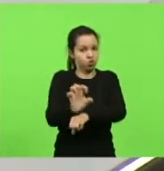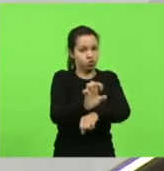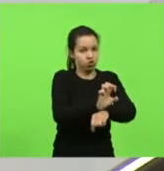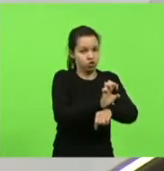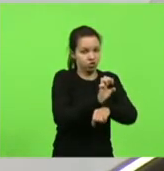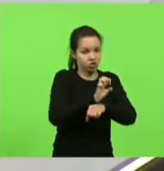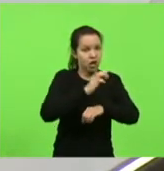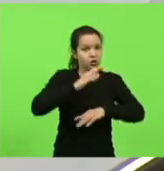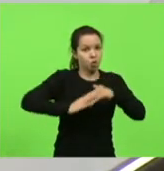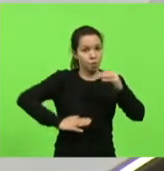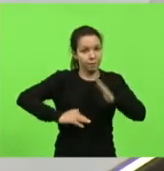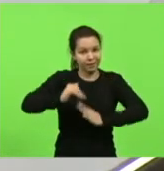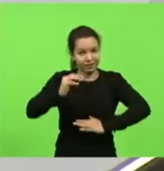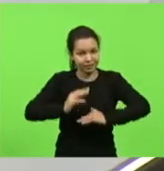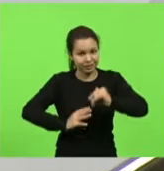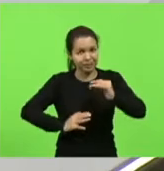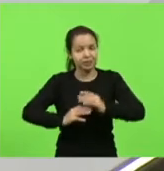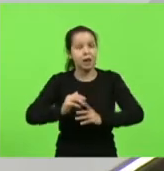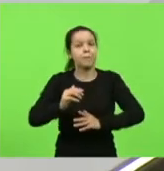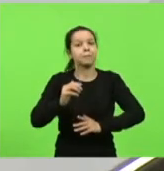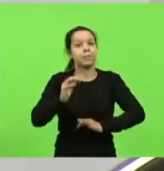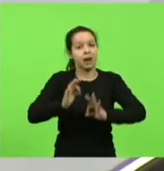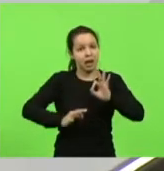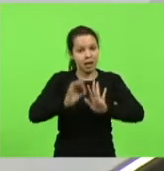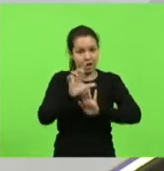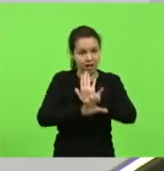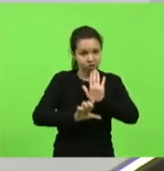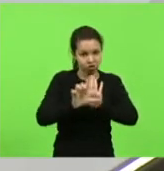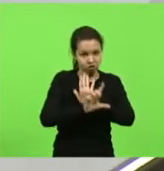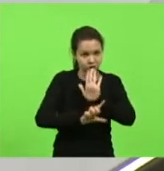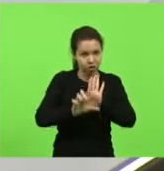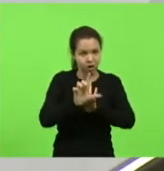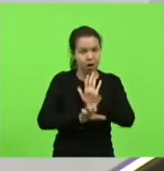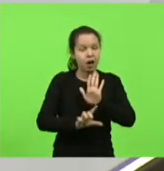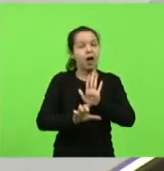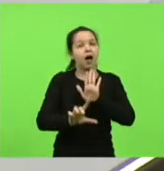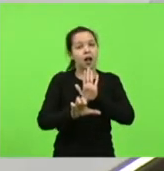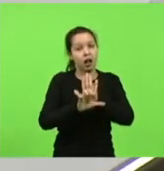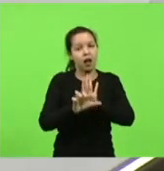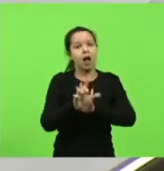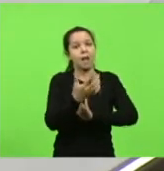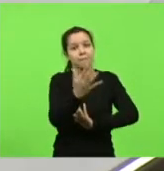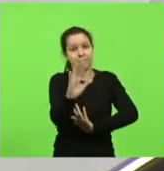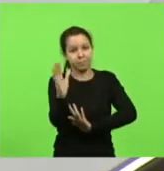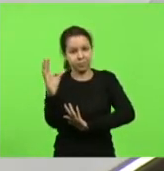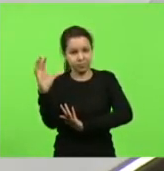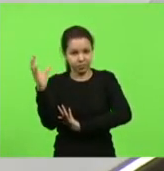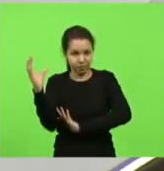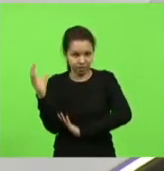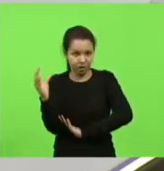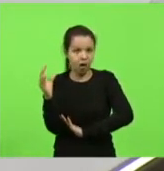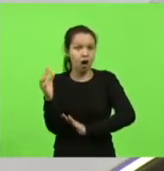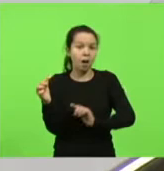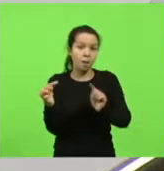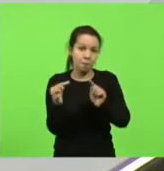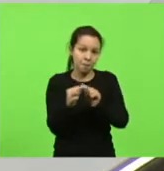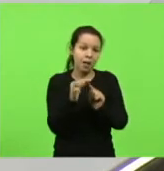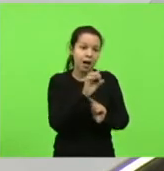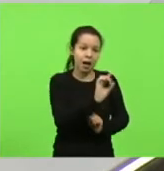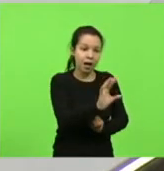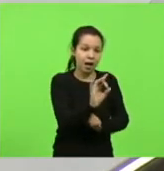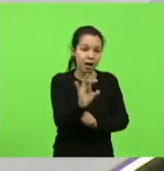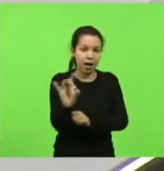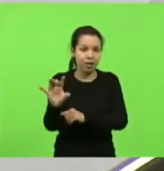para legislar licenciamento ambiental conforme as condicionantes ambientais de cada estado. Porque